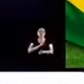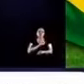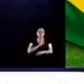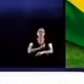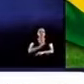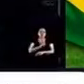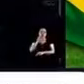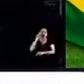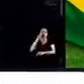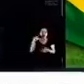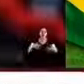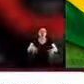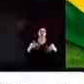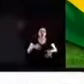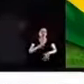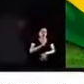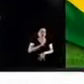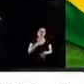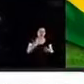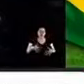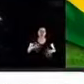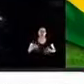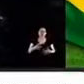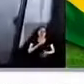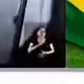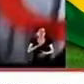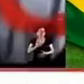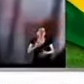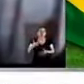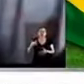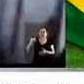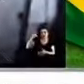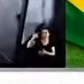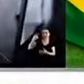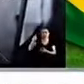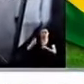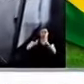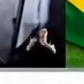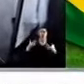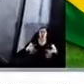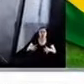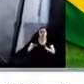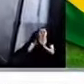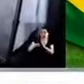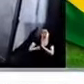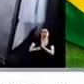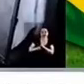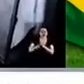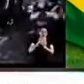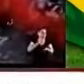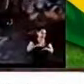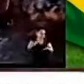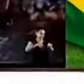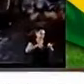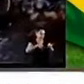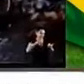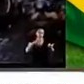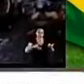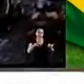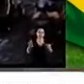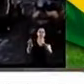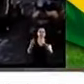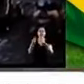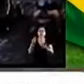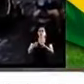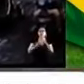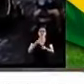dias. Medo de ser assaltado. Medo de não pagar suas contas no fim do mês. Medo de deixar